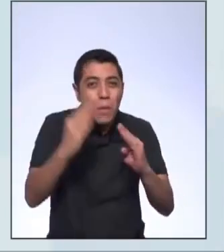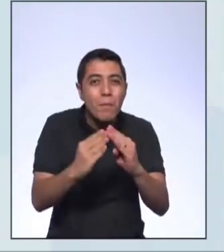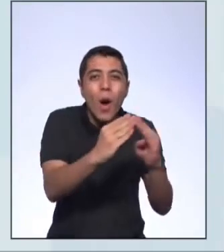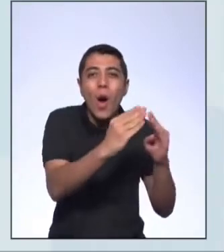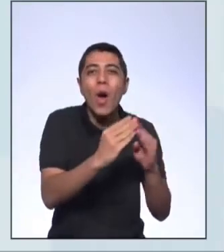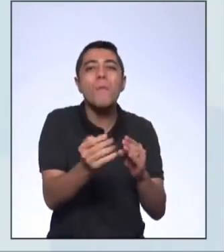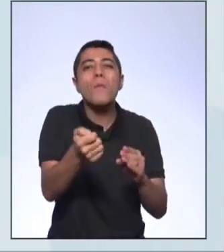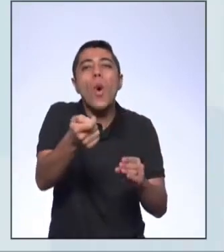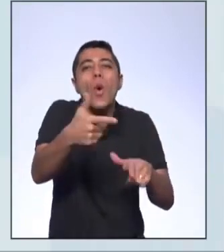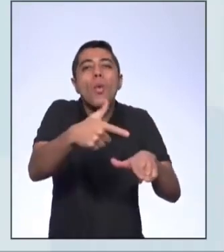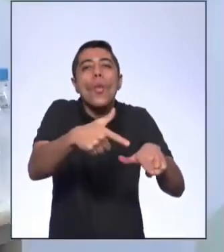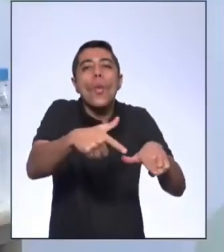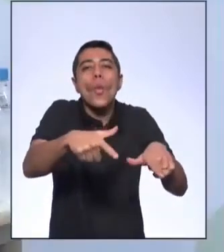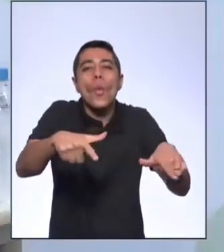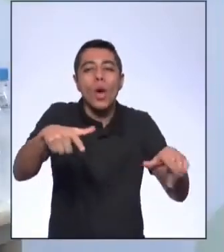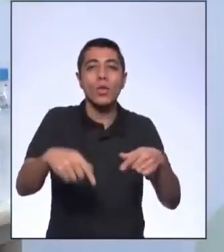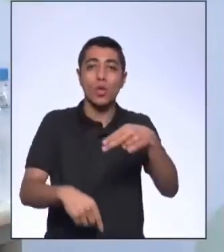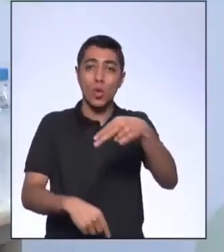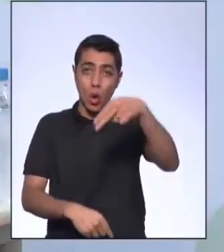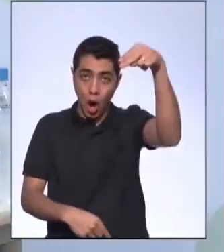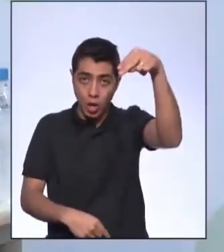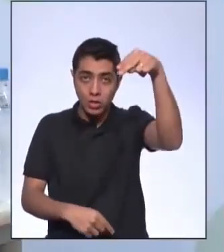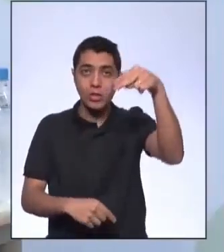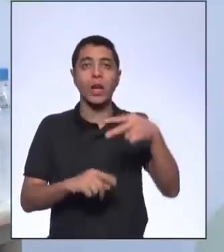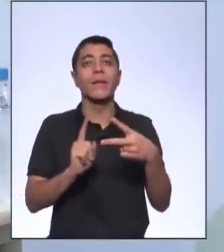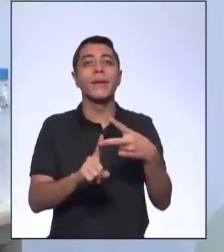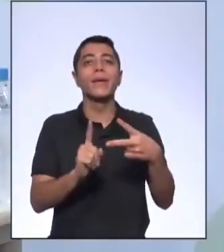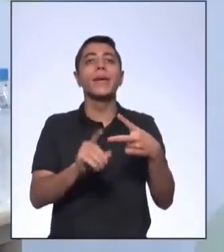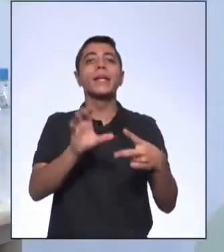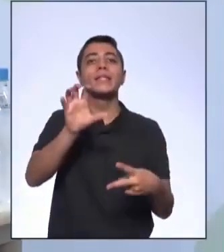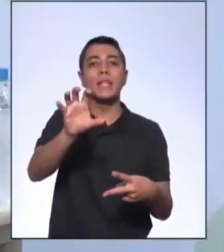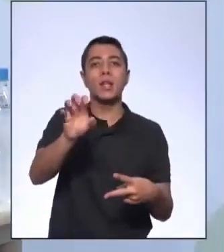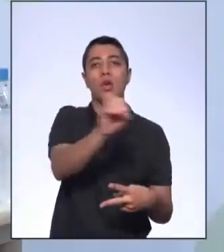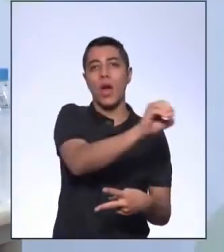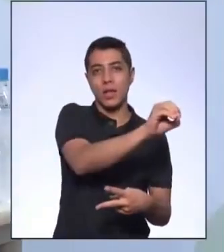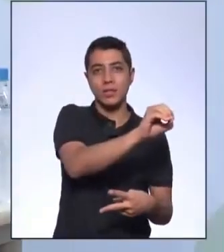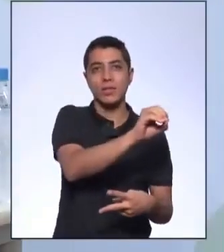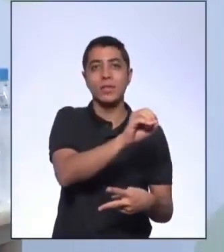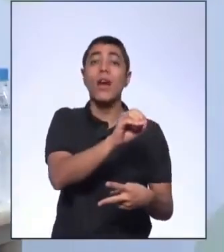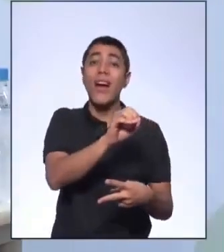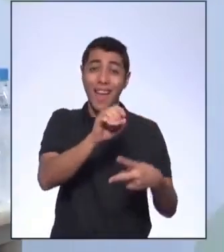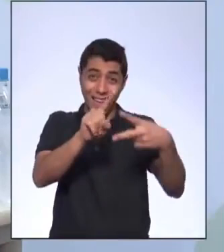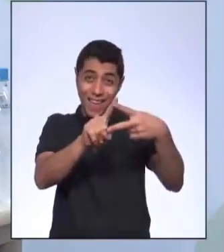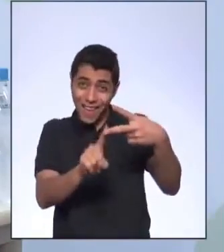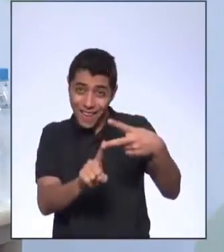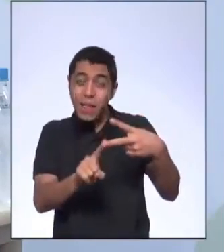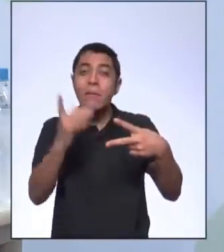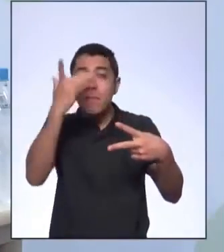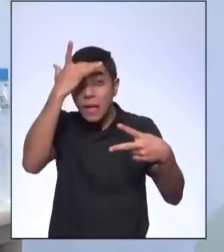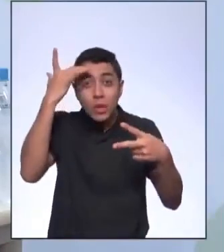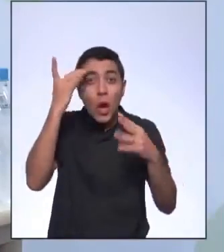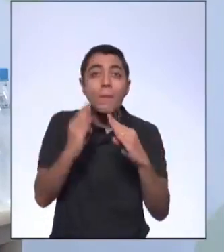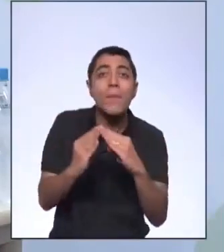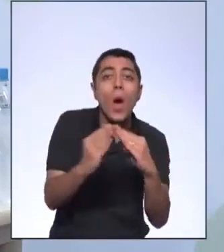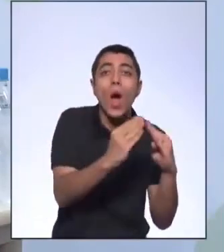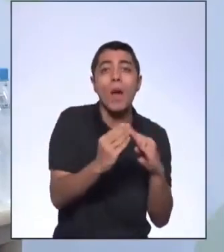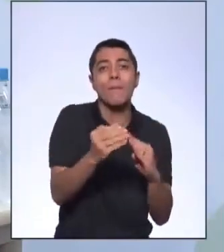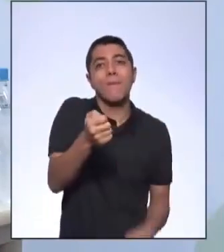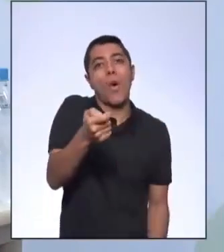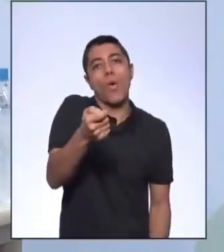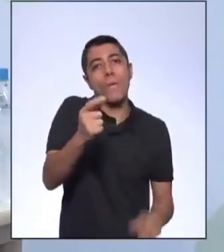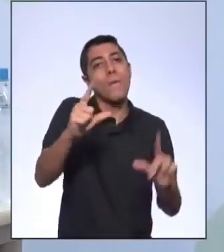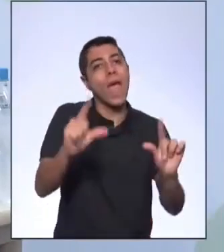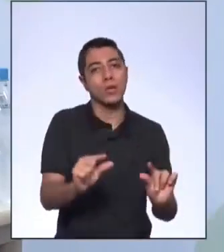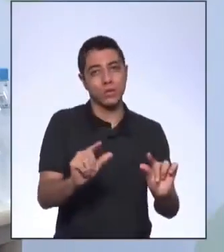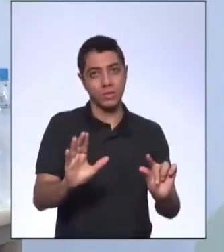centro-oeste é a região norte e centro-oeste suas regiões menos povoadas então obviamente os seus centros a